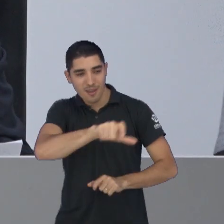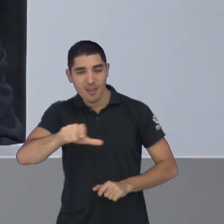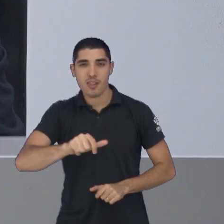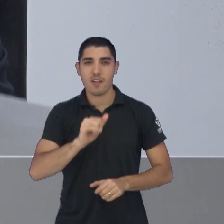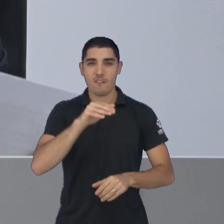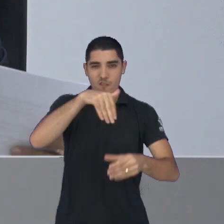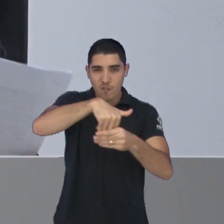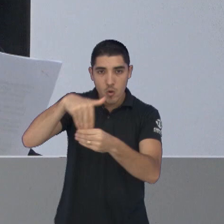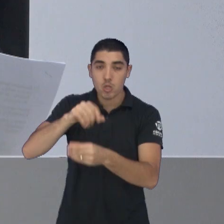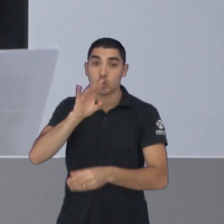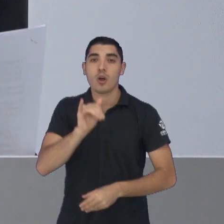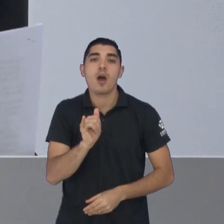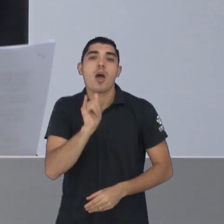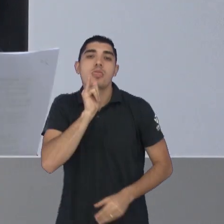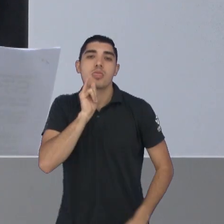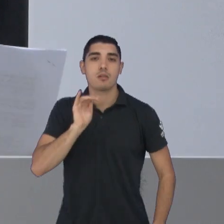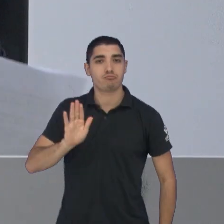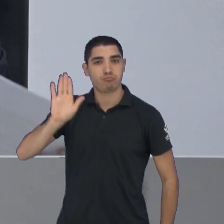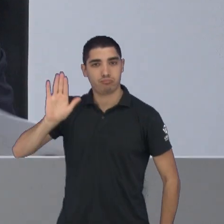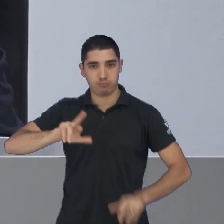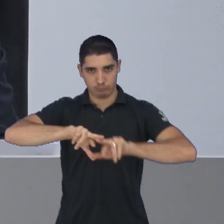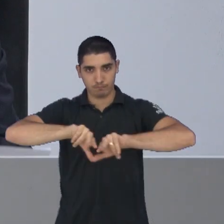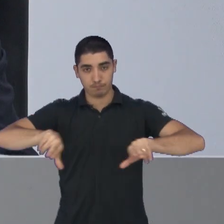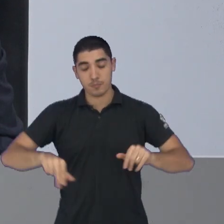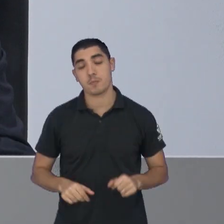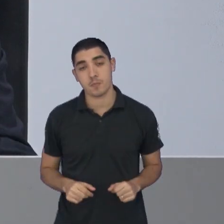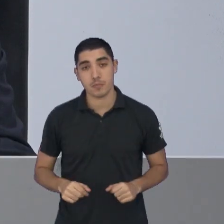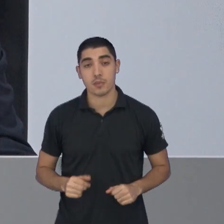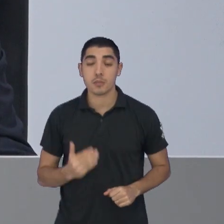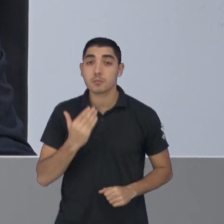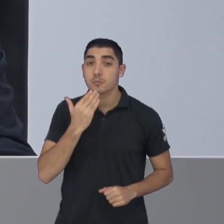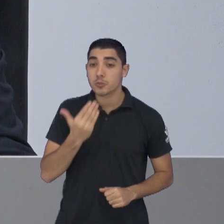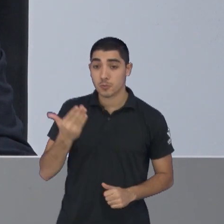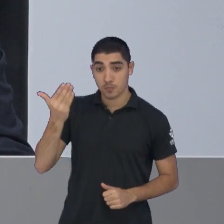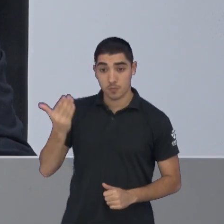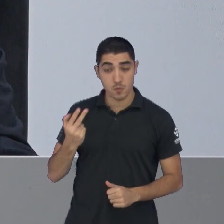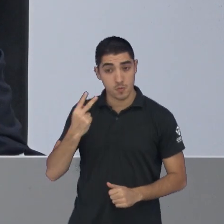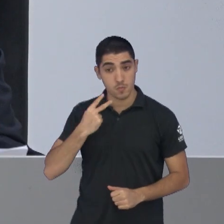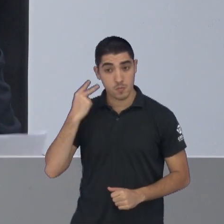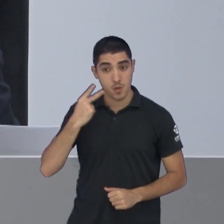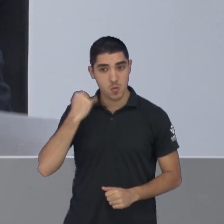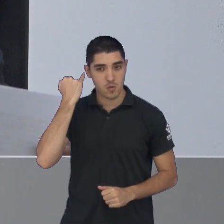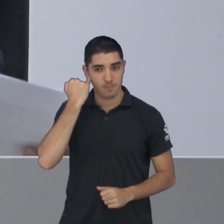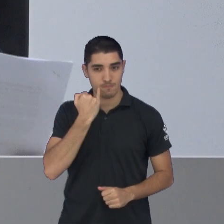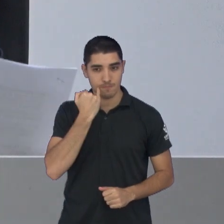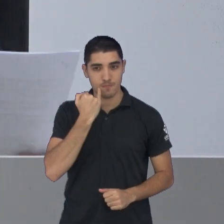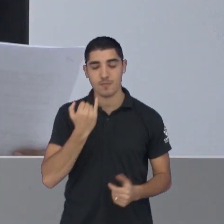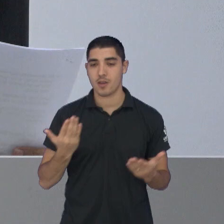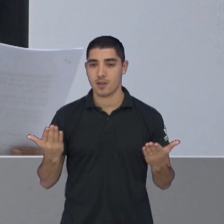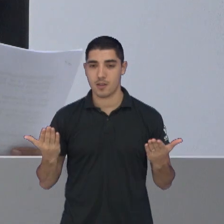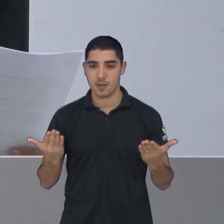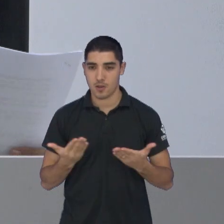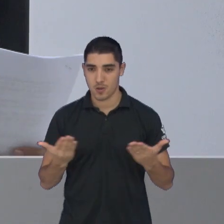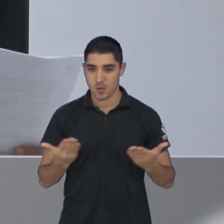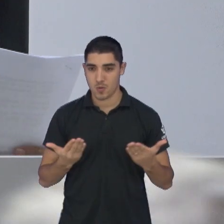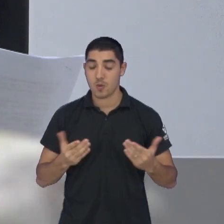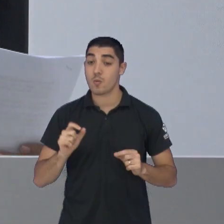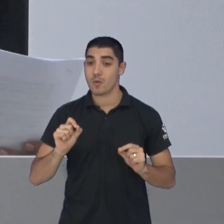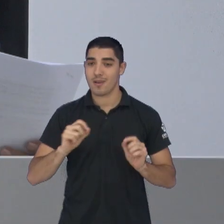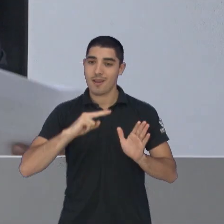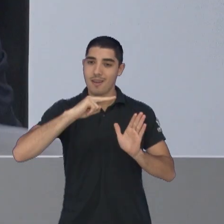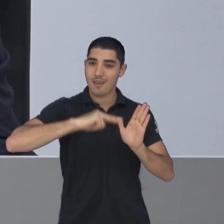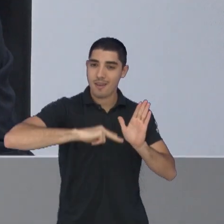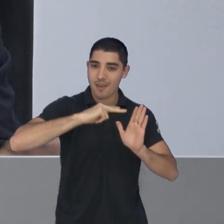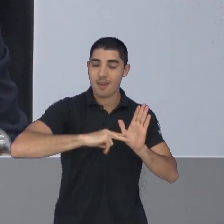forma simbólica. Solicito ao nobre vereador Zé Luiz Nunes que faça a leitura